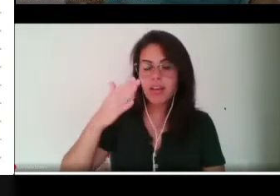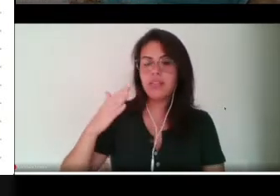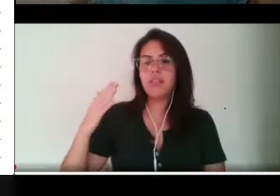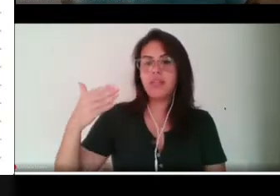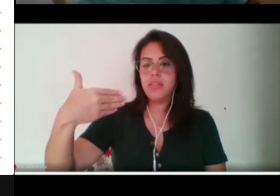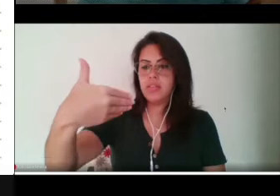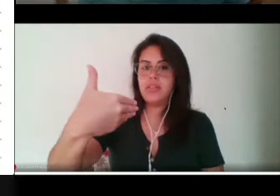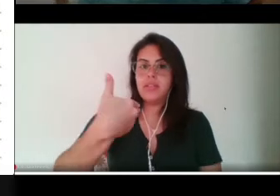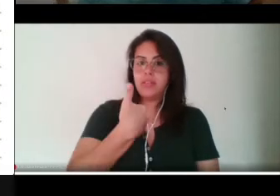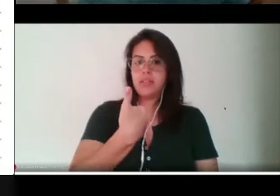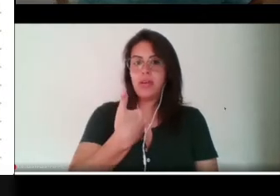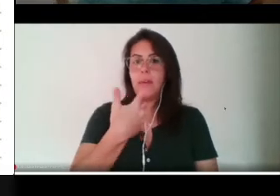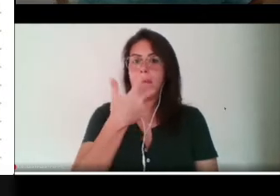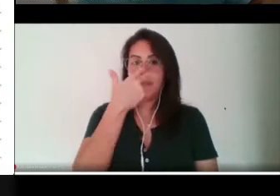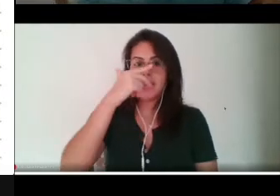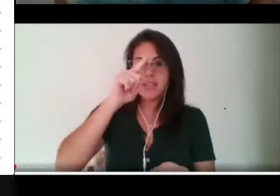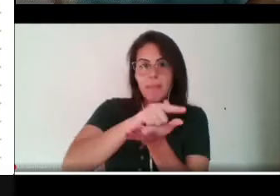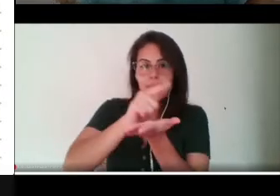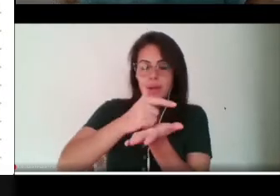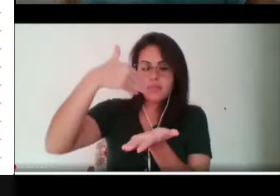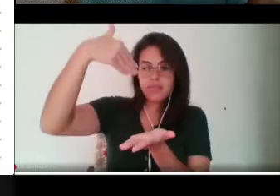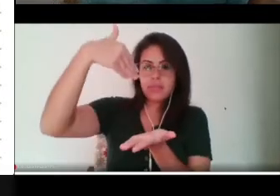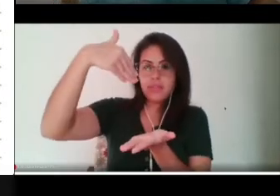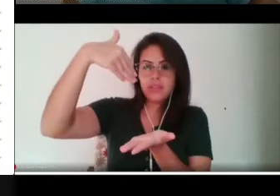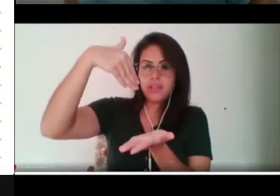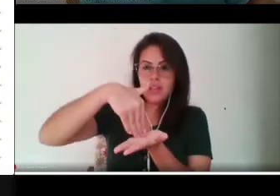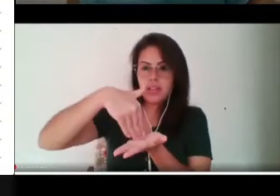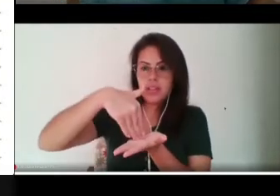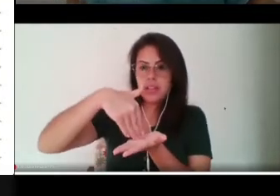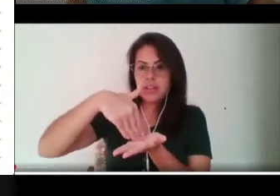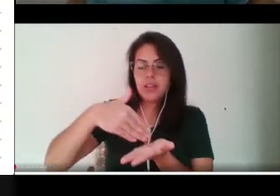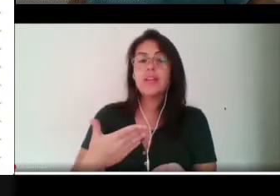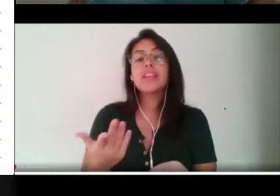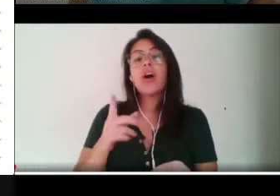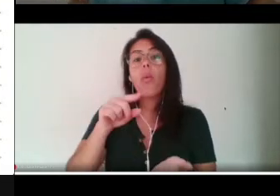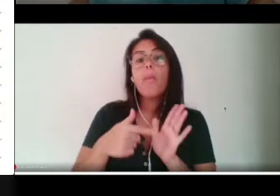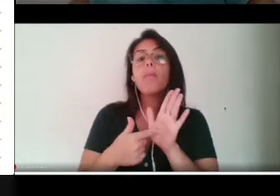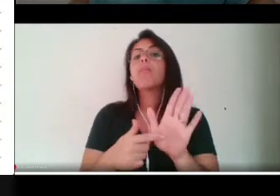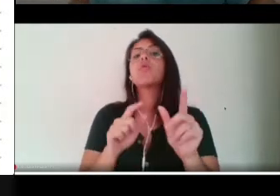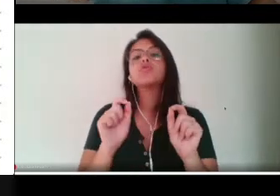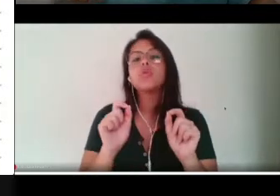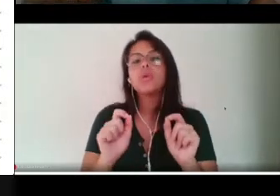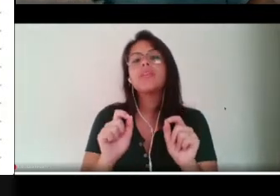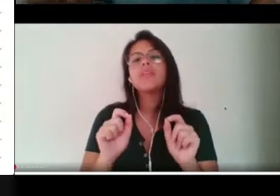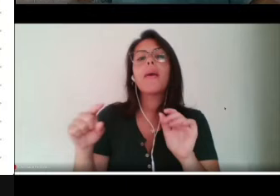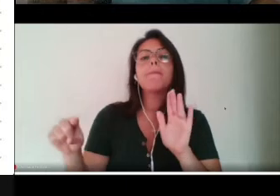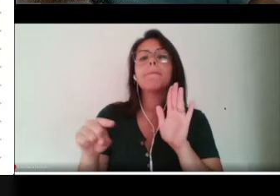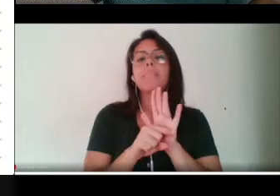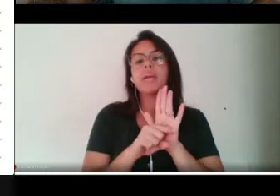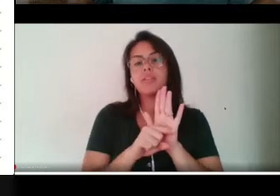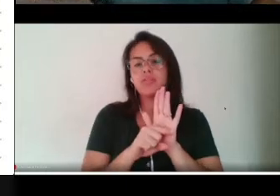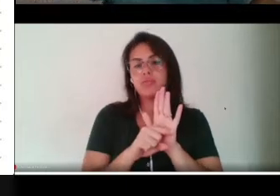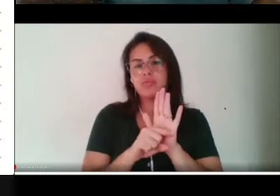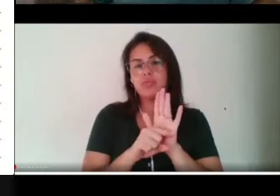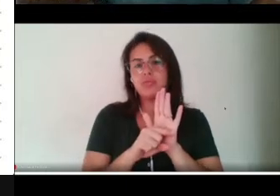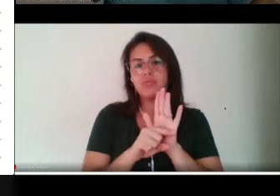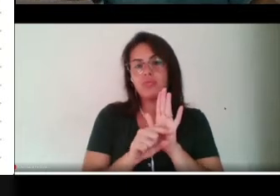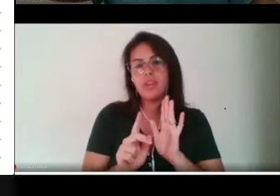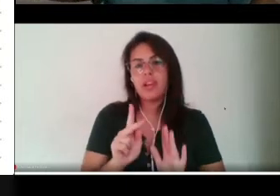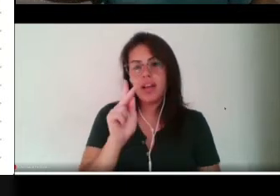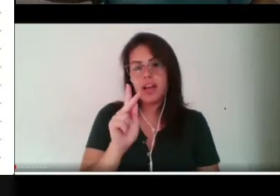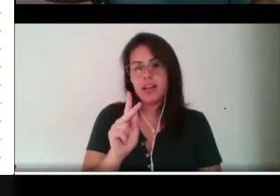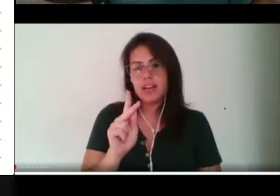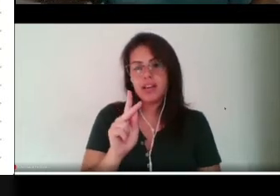é a direção menos K. E aí eu vejo que A VEC B, então, vai apontar para a direção